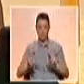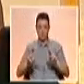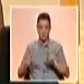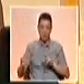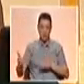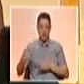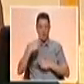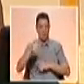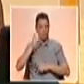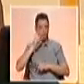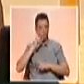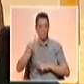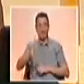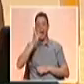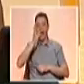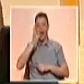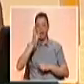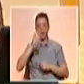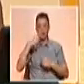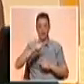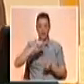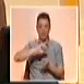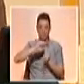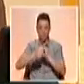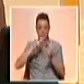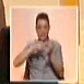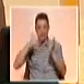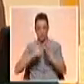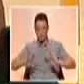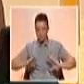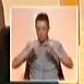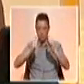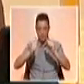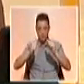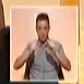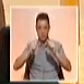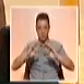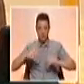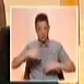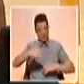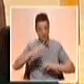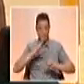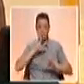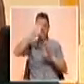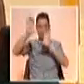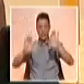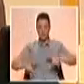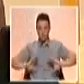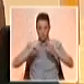pela Água pretende, precisamente, a transferência de tecnologias dos países mais desenvolvidos para os países em desenvolvimento, para